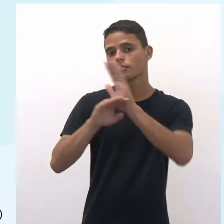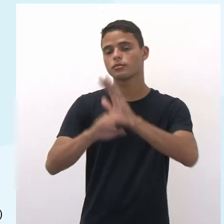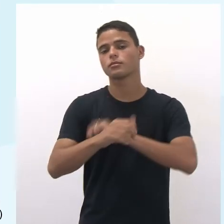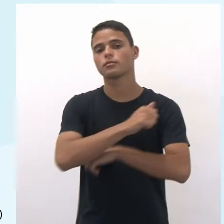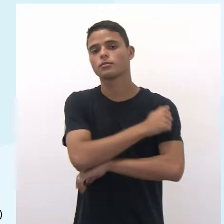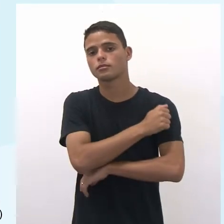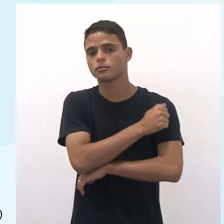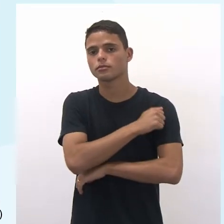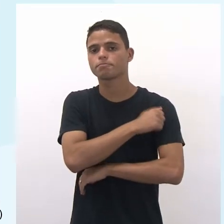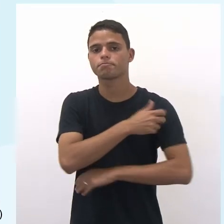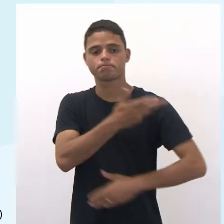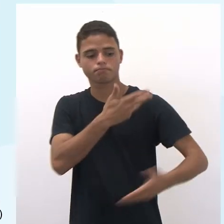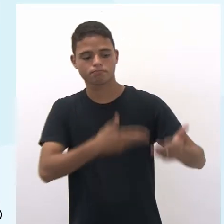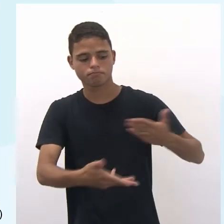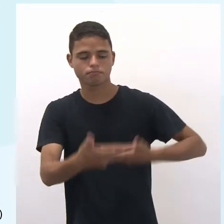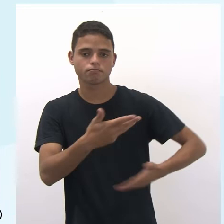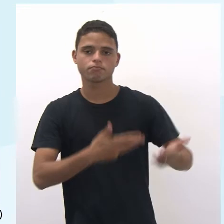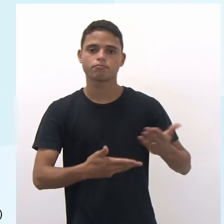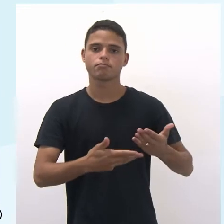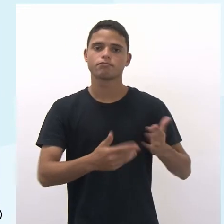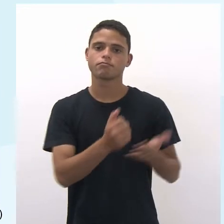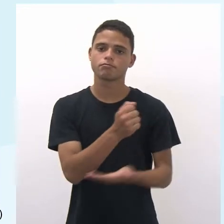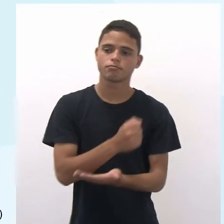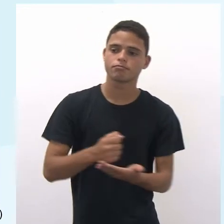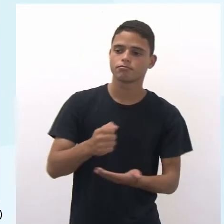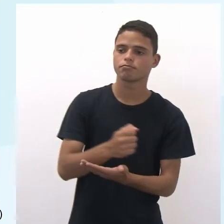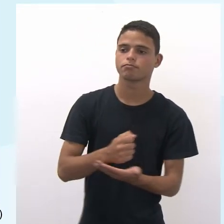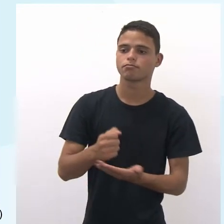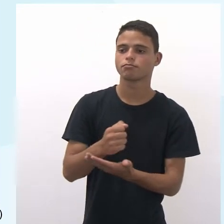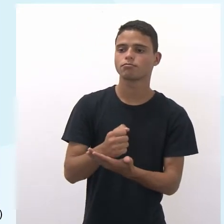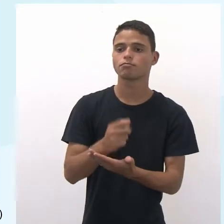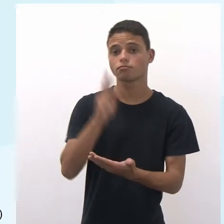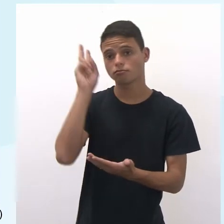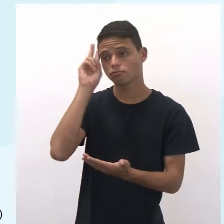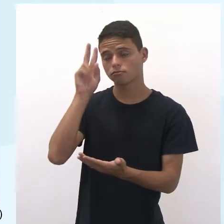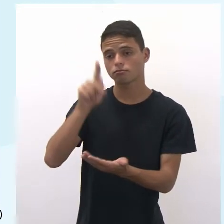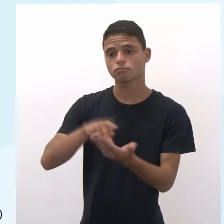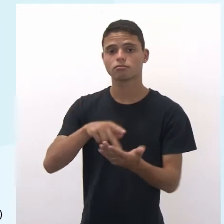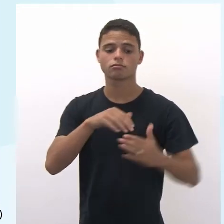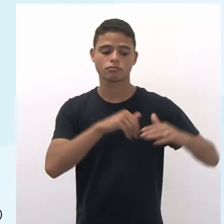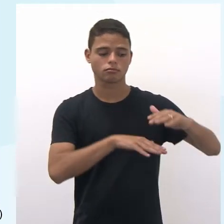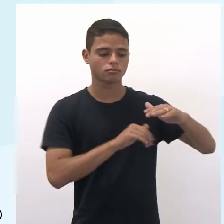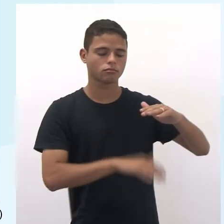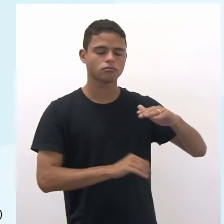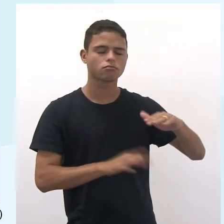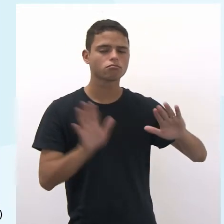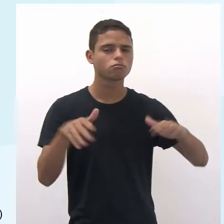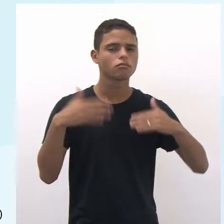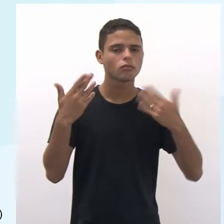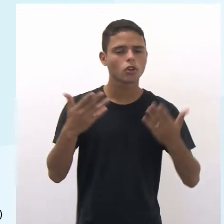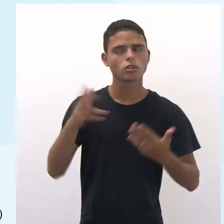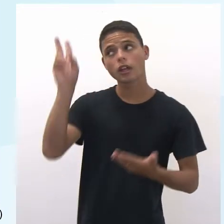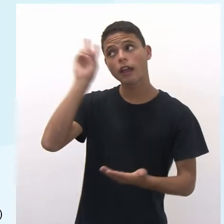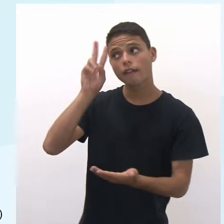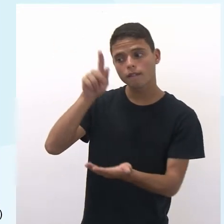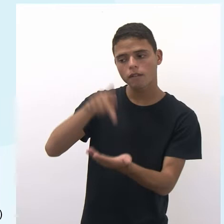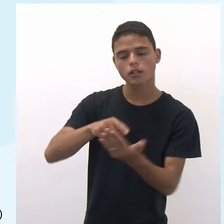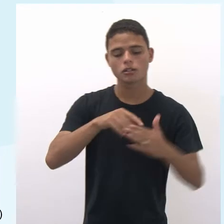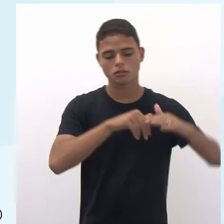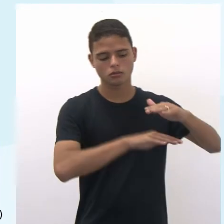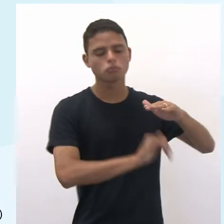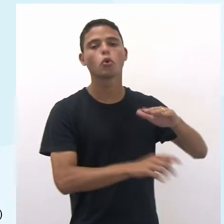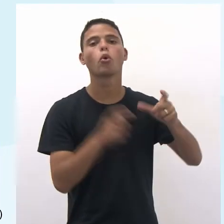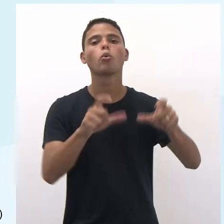estudante argumente com base em que mesmo? Em fatos e dados. Aonde está esses fatos, né, e esses